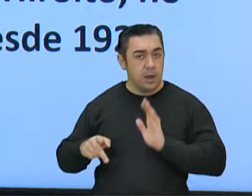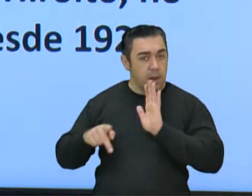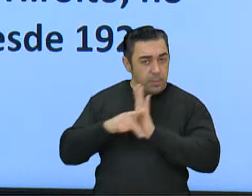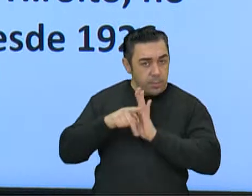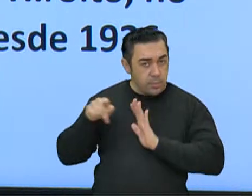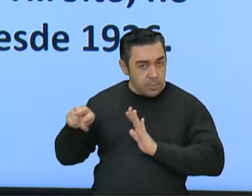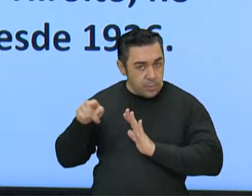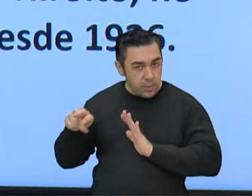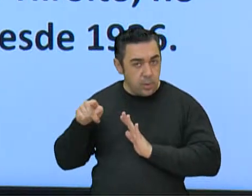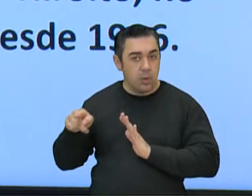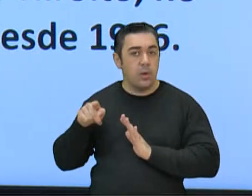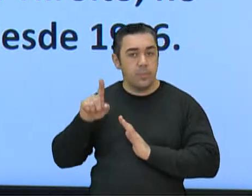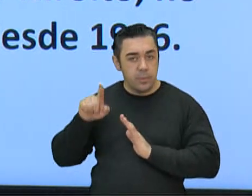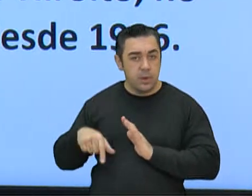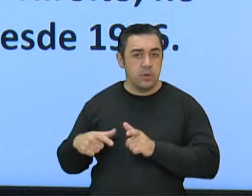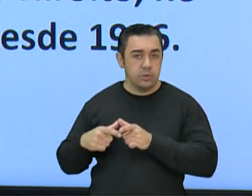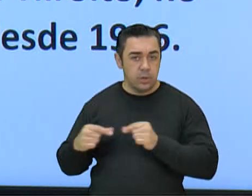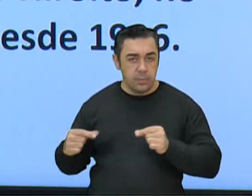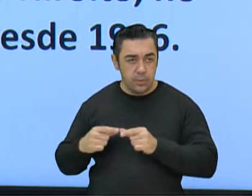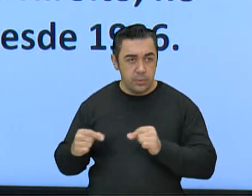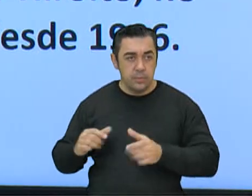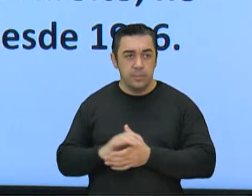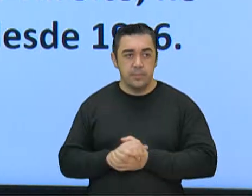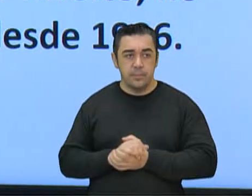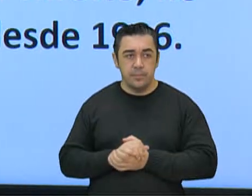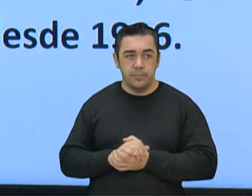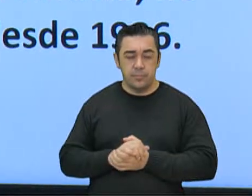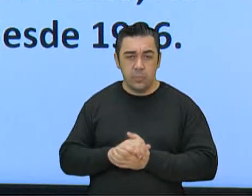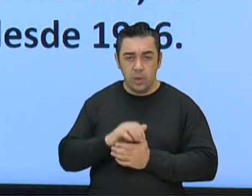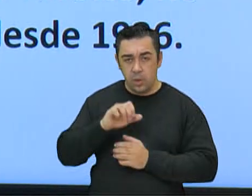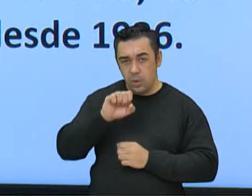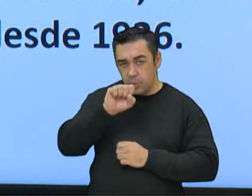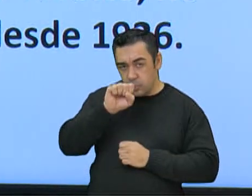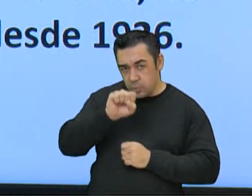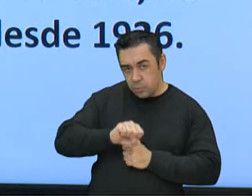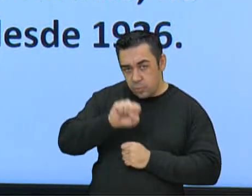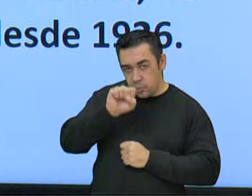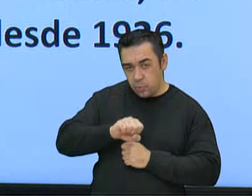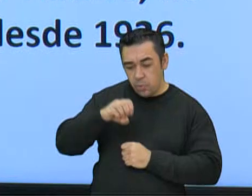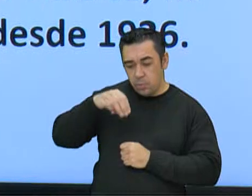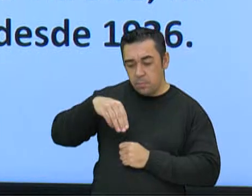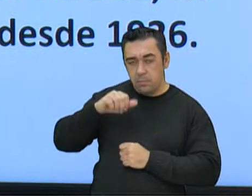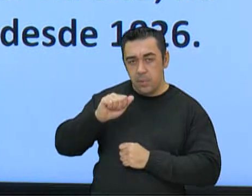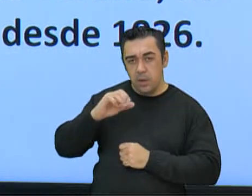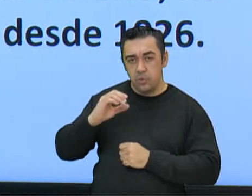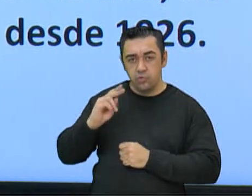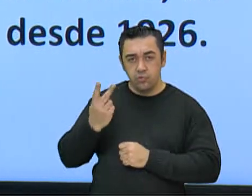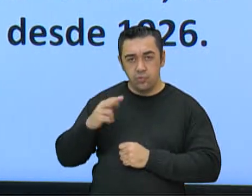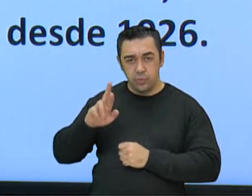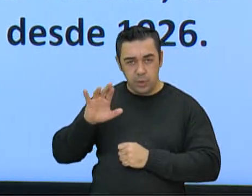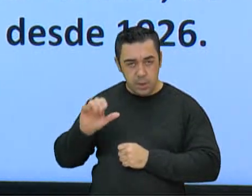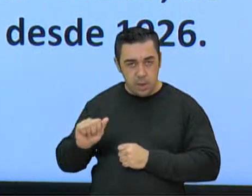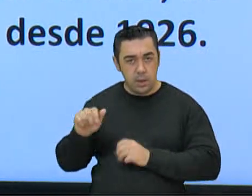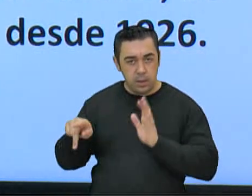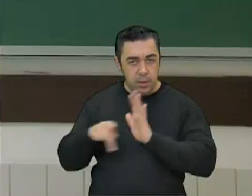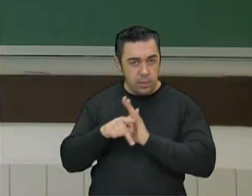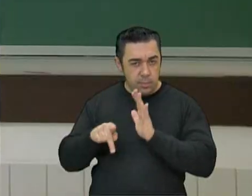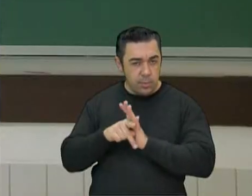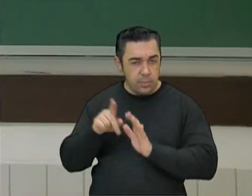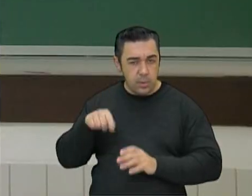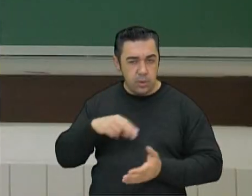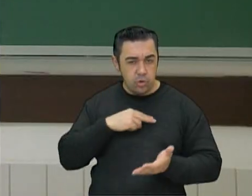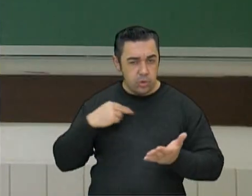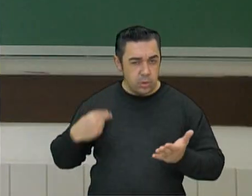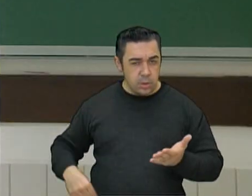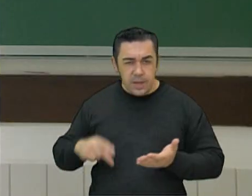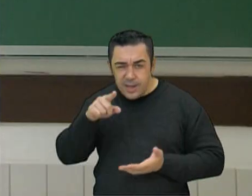Japão. Essa parte mais ao sul da Manchúria, que já era do Japão desde 1905, lembra de